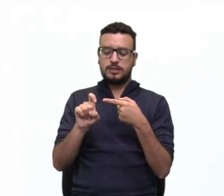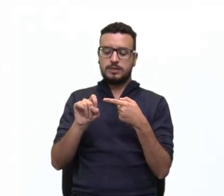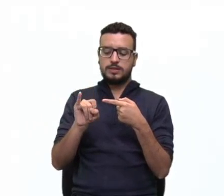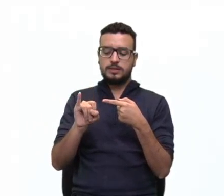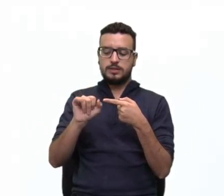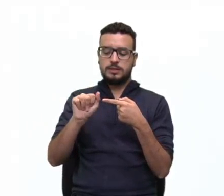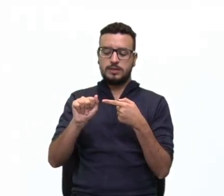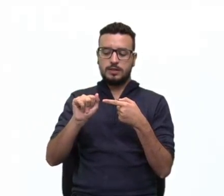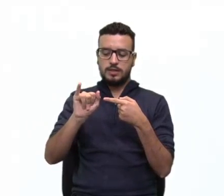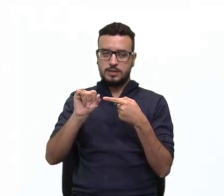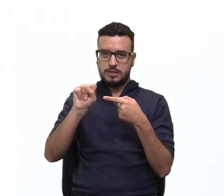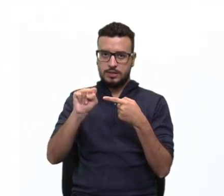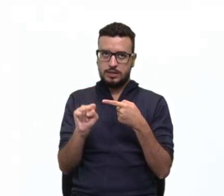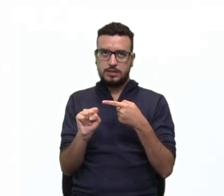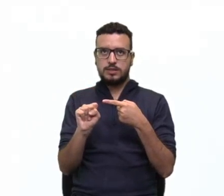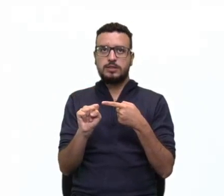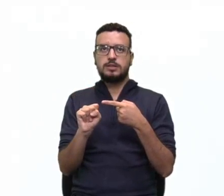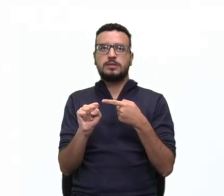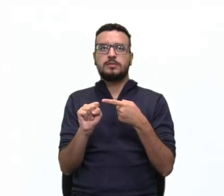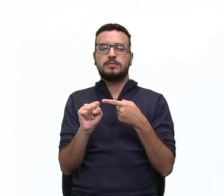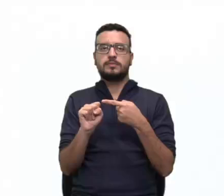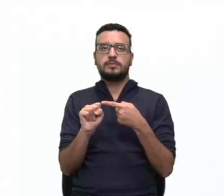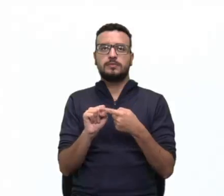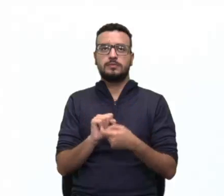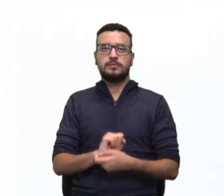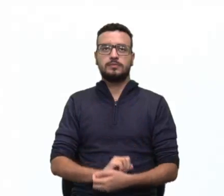vou escrever para vocês,